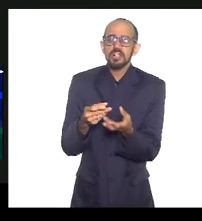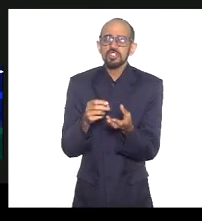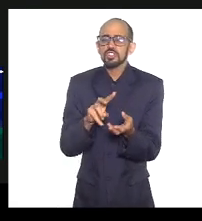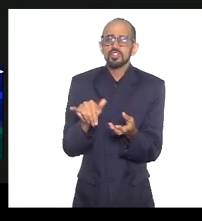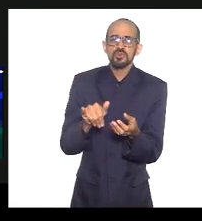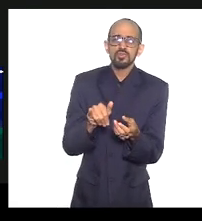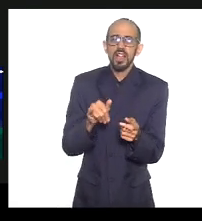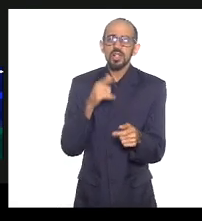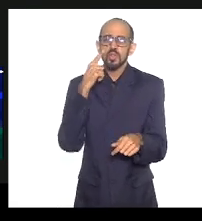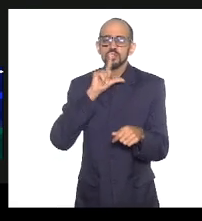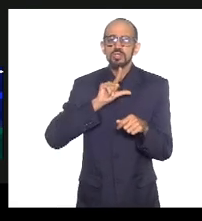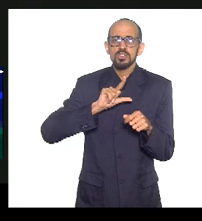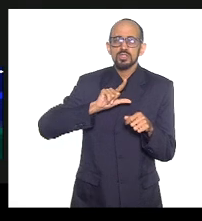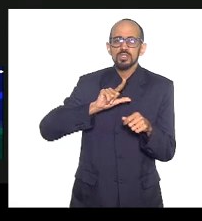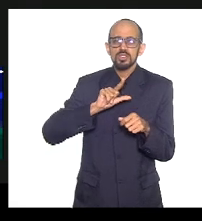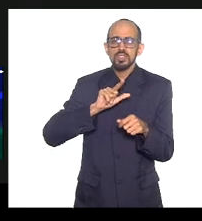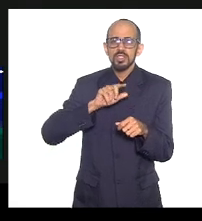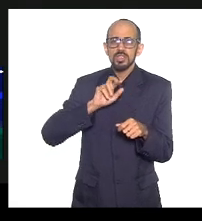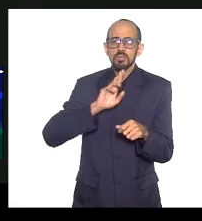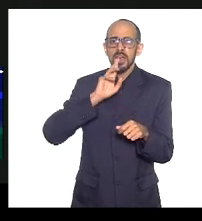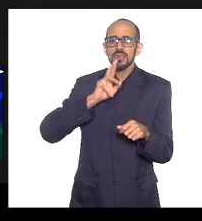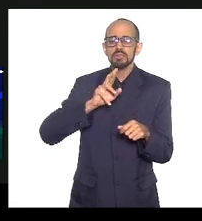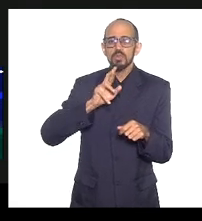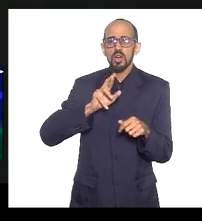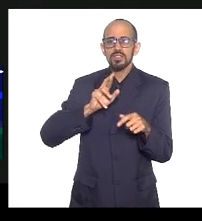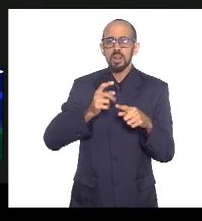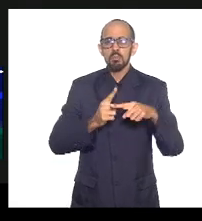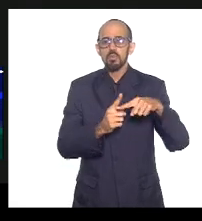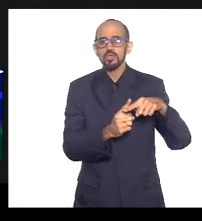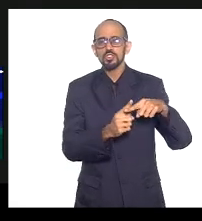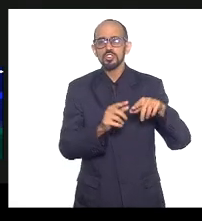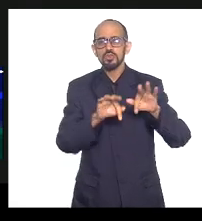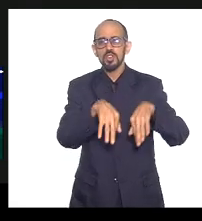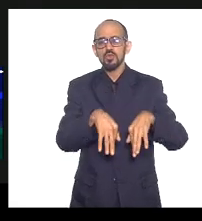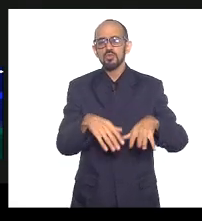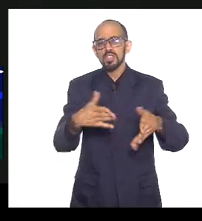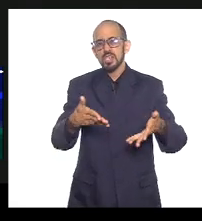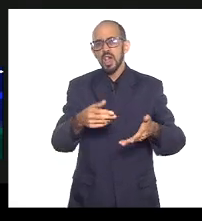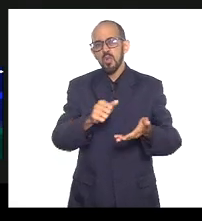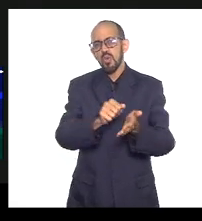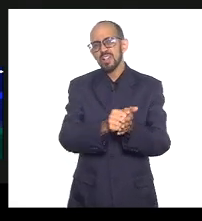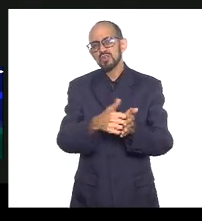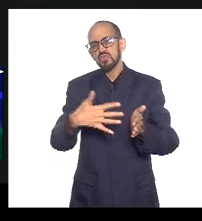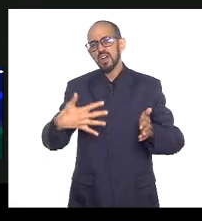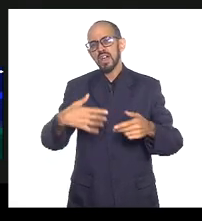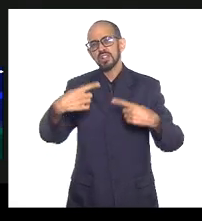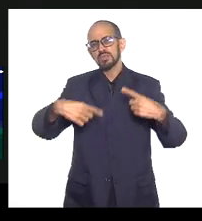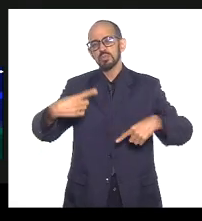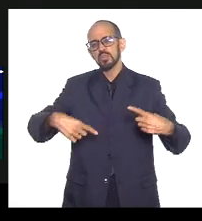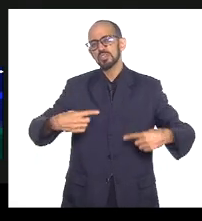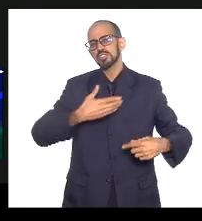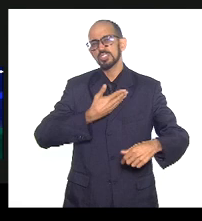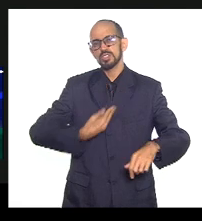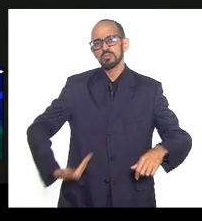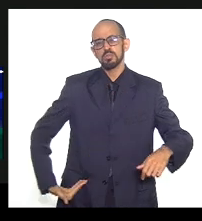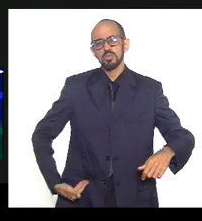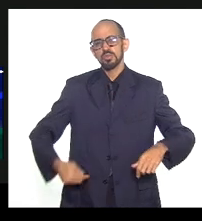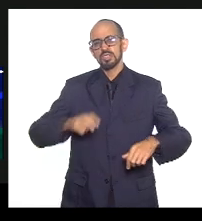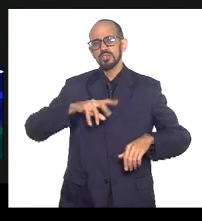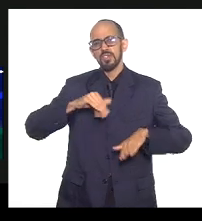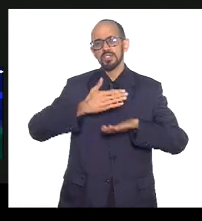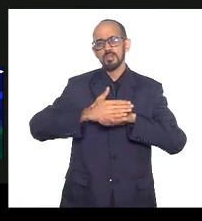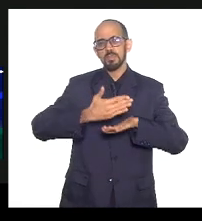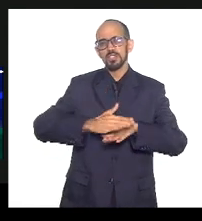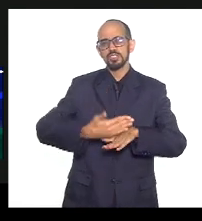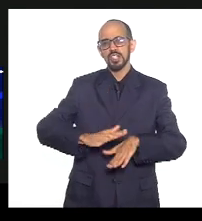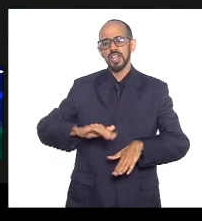as coisas e obter resultados positivos em relação às várias políticas públicas que vão ser colocadas em práticas